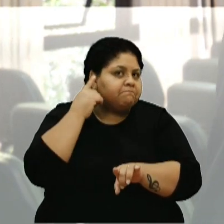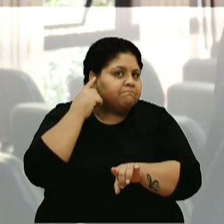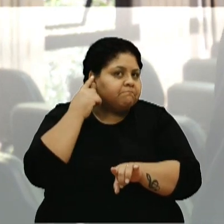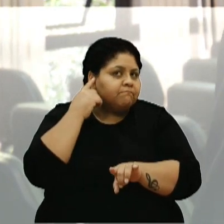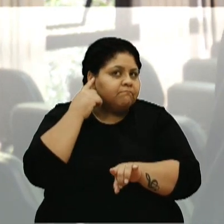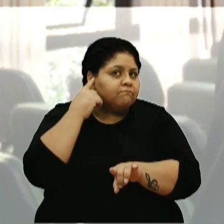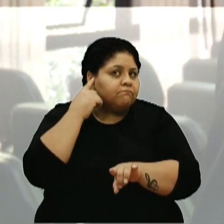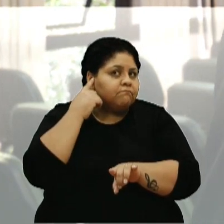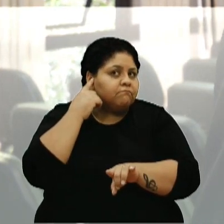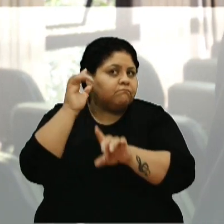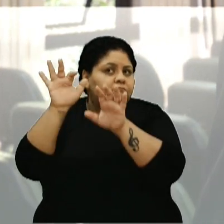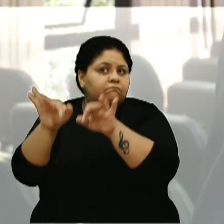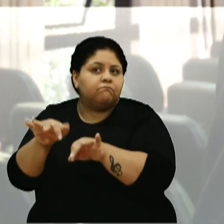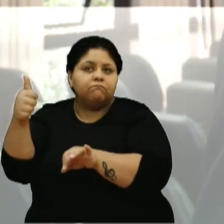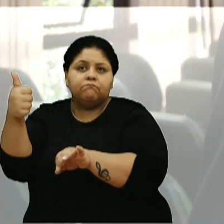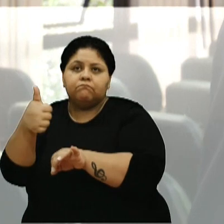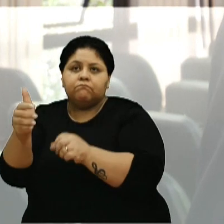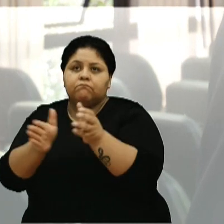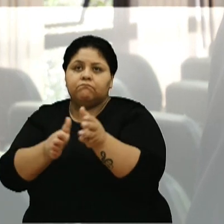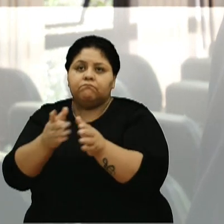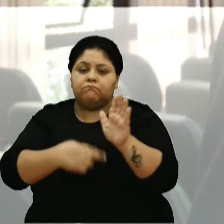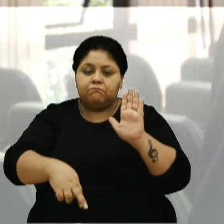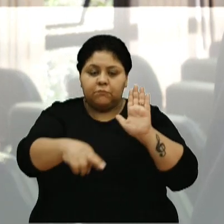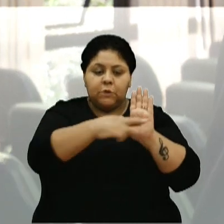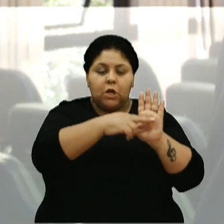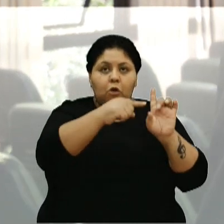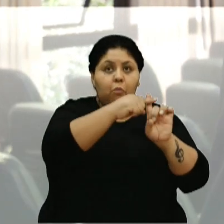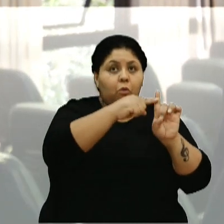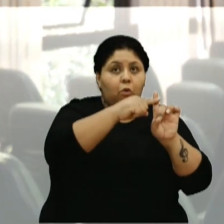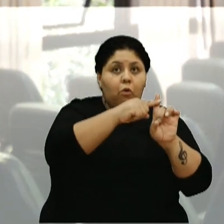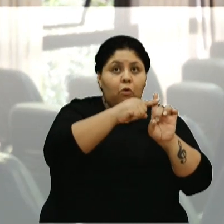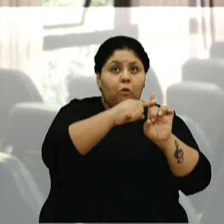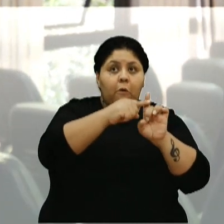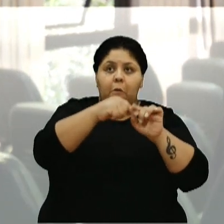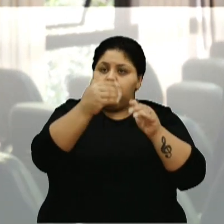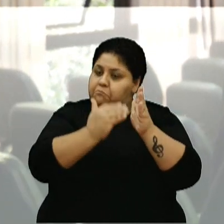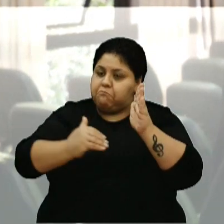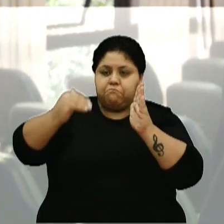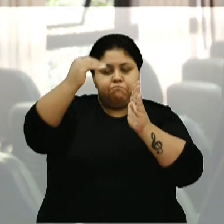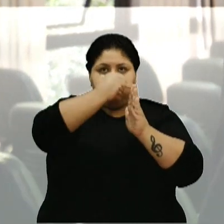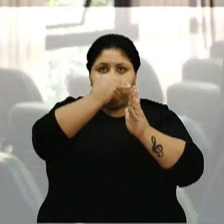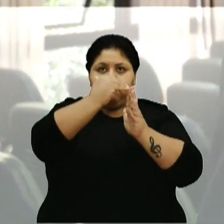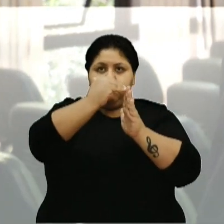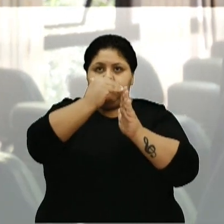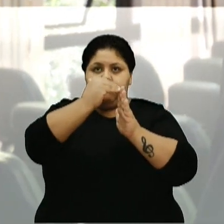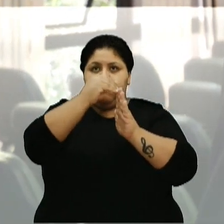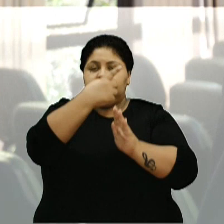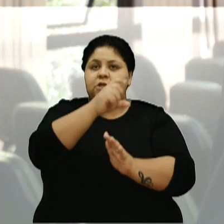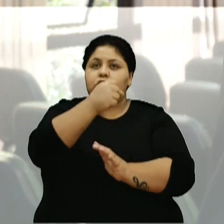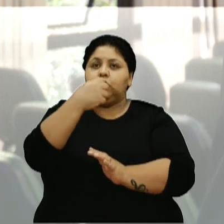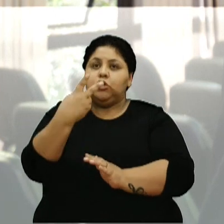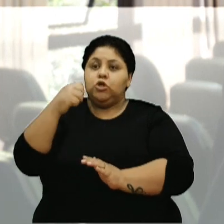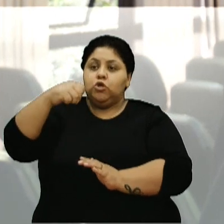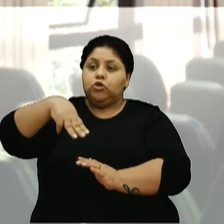primeiro quadrimestre com um resultado positivo, ou seja, um superávit em 182 milhões, com